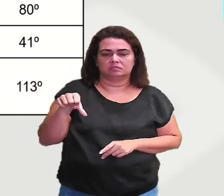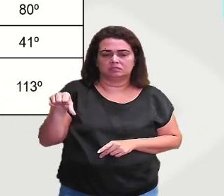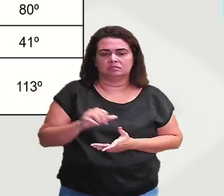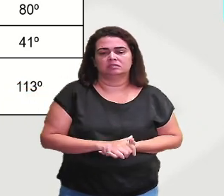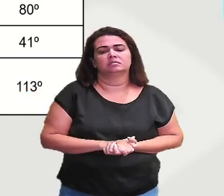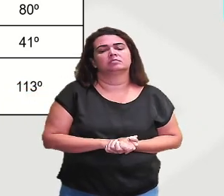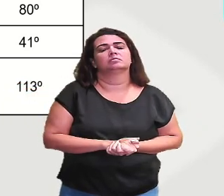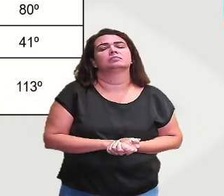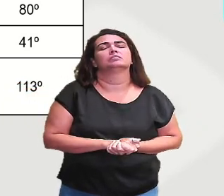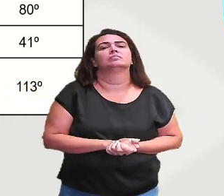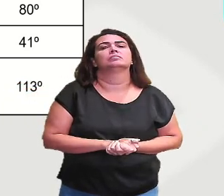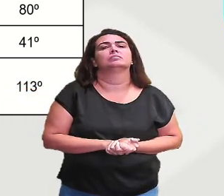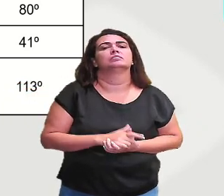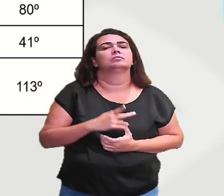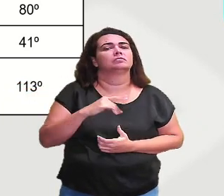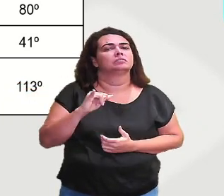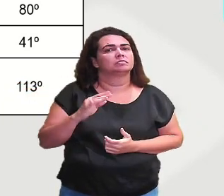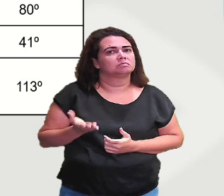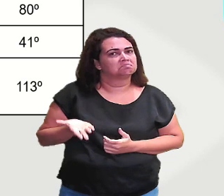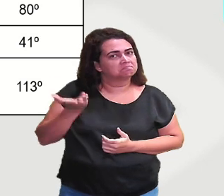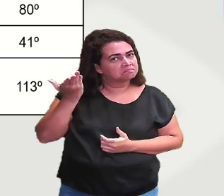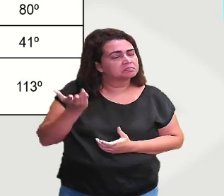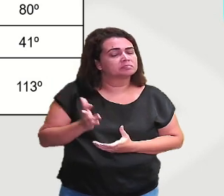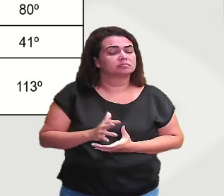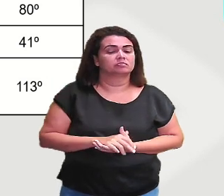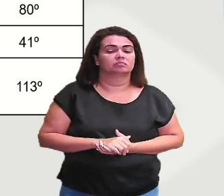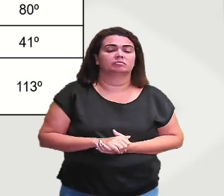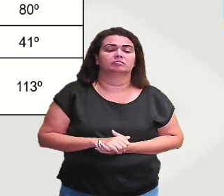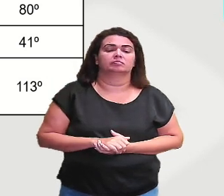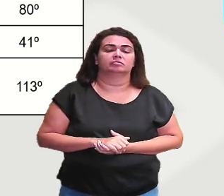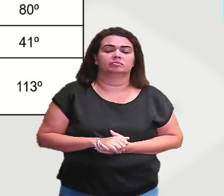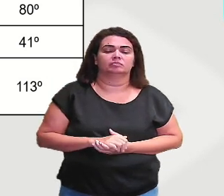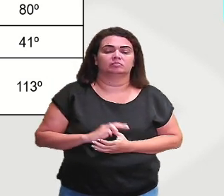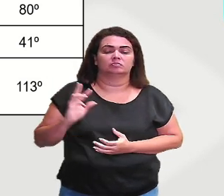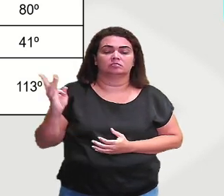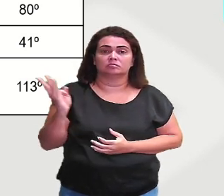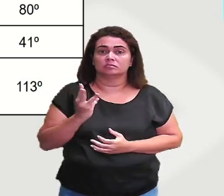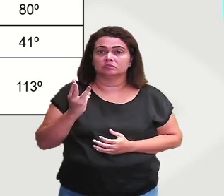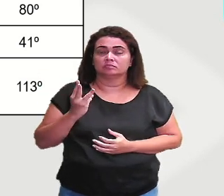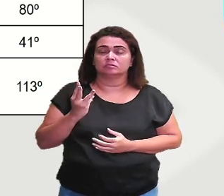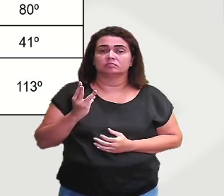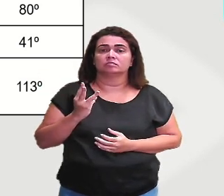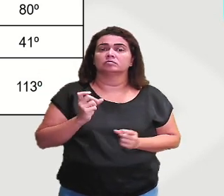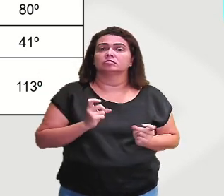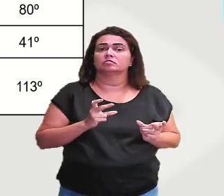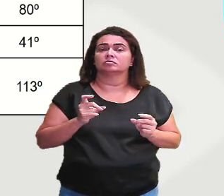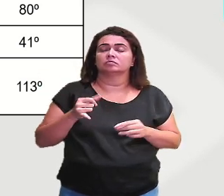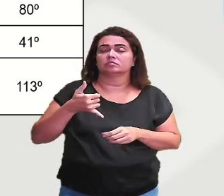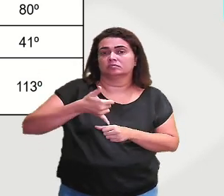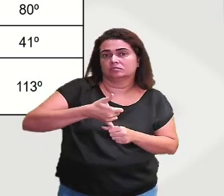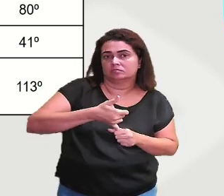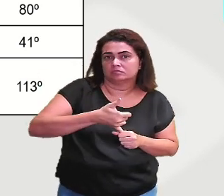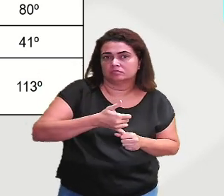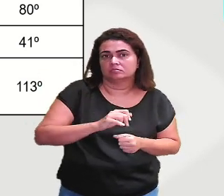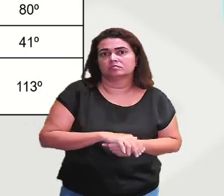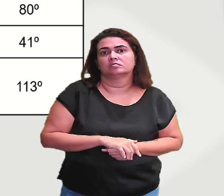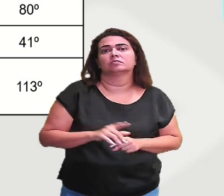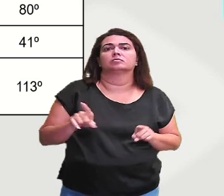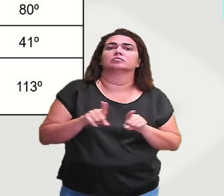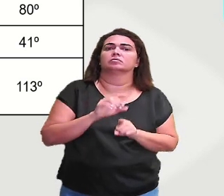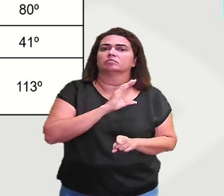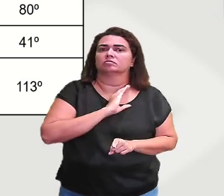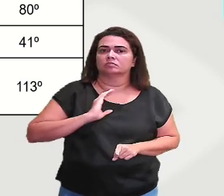elevado, né? PIB nominal. No caso, é o 3º na produção de petróleo. Outro grande produtor de petróleo, né? A China,